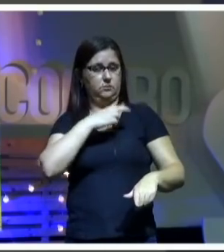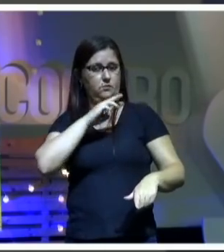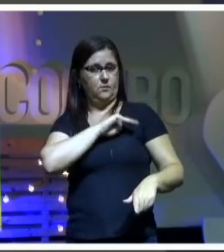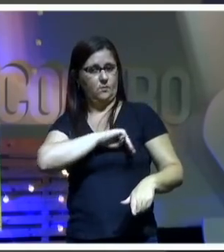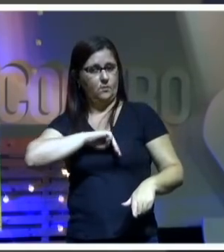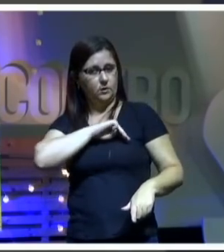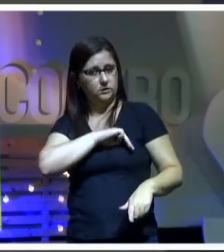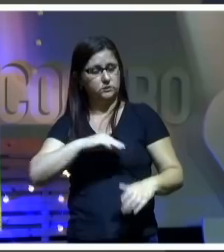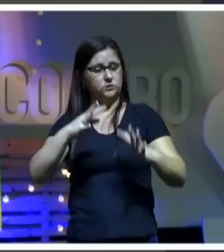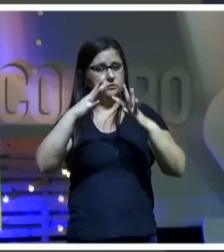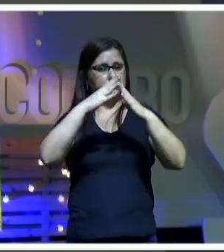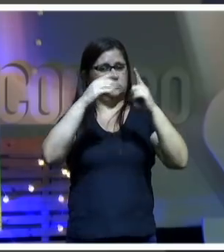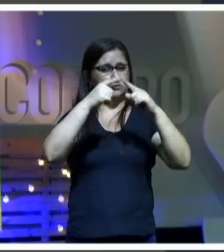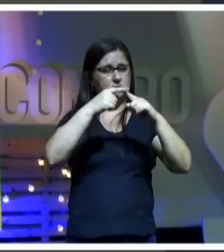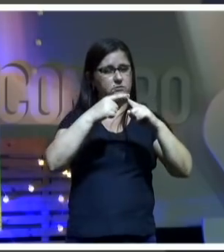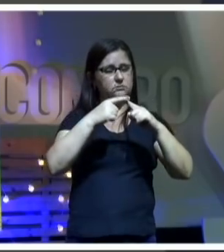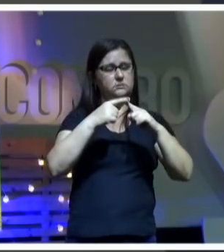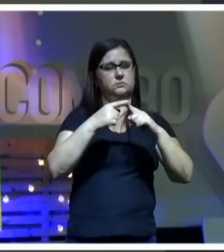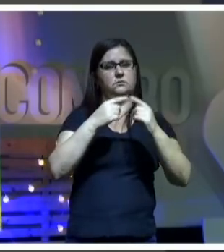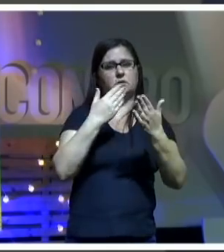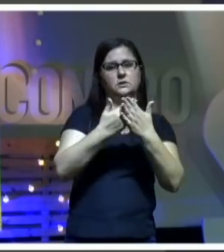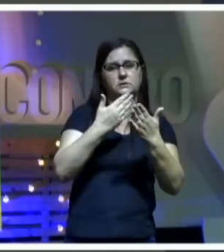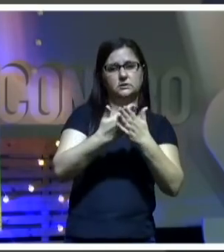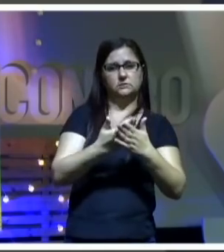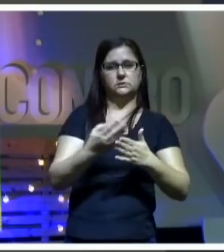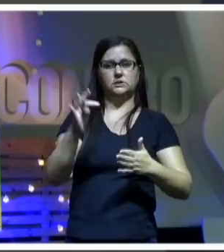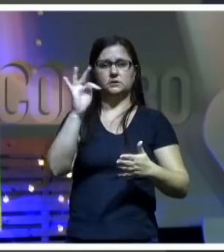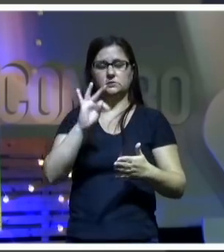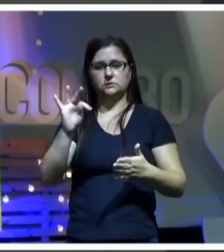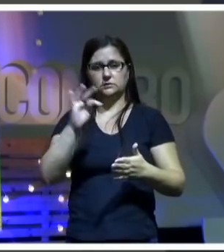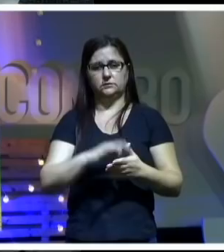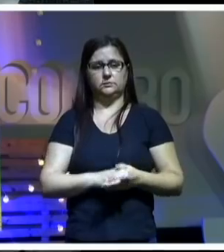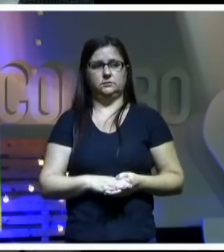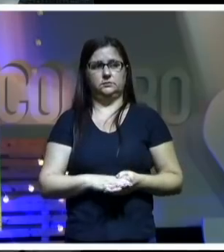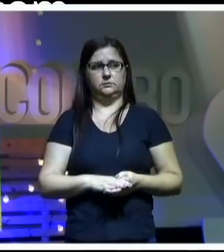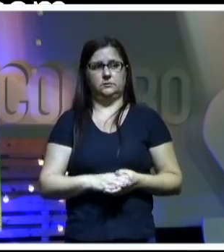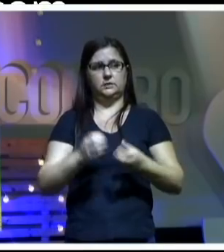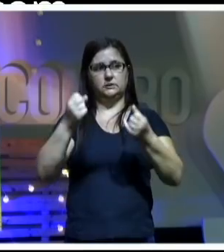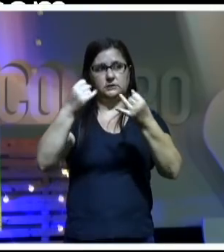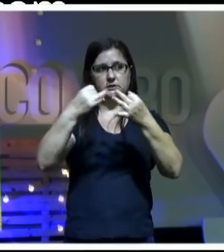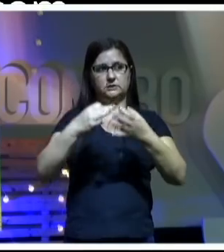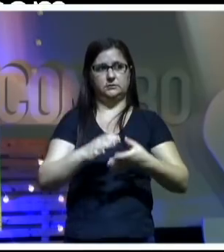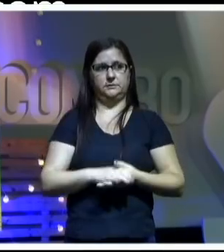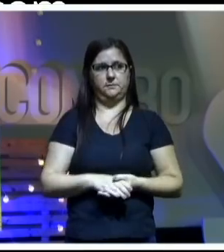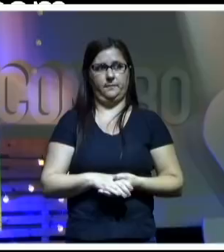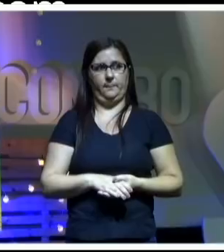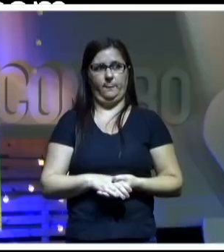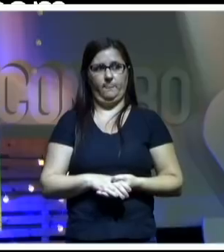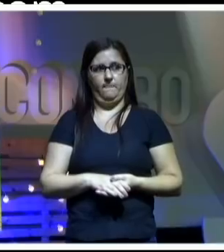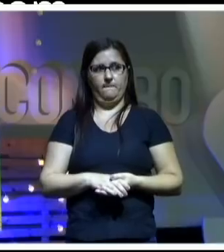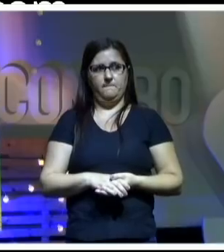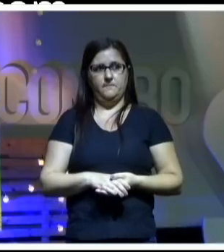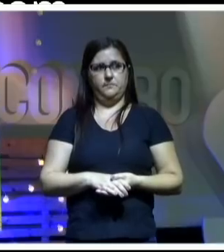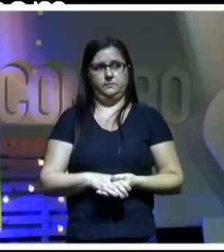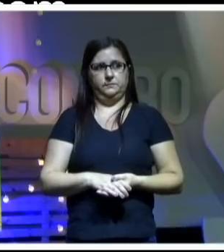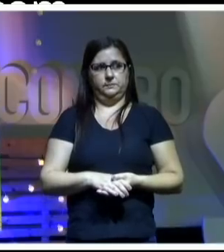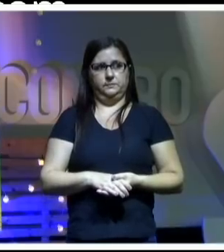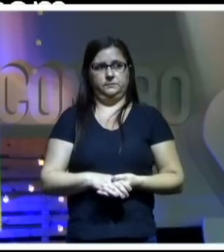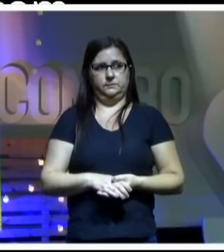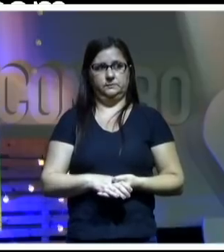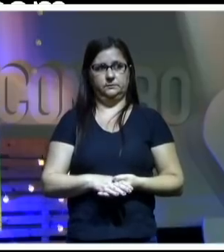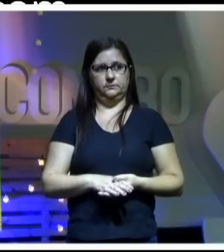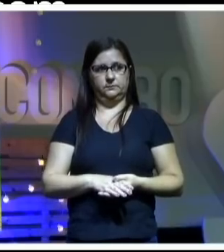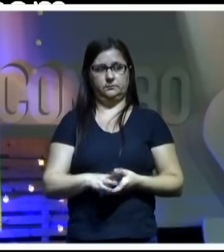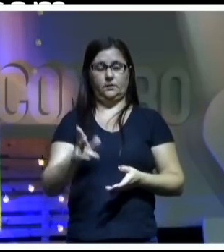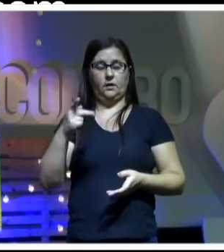seminários aqui falando sobre isso talvez você escute o mesmo argumento agora vejo que o vagos verdes um grande número de pastores e